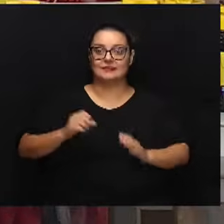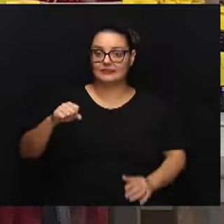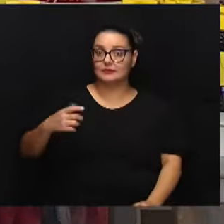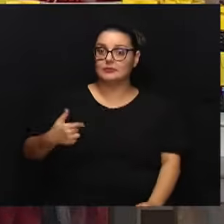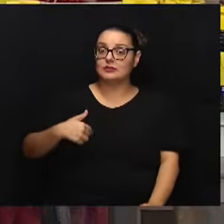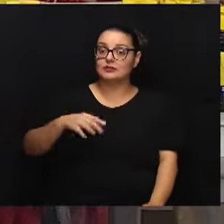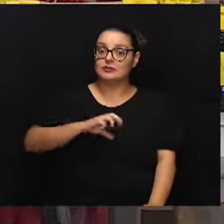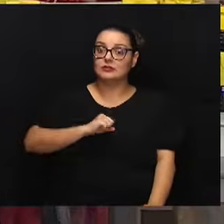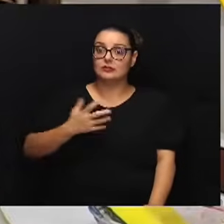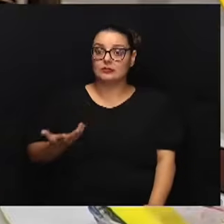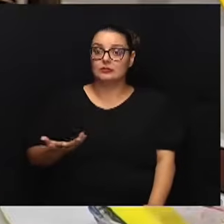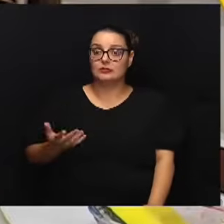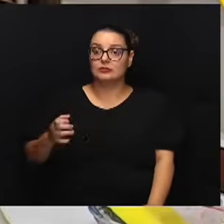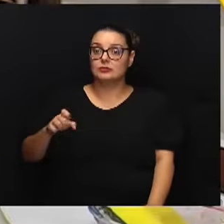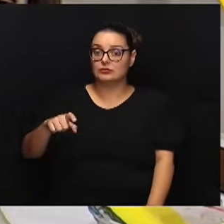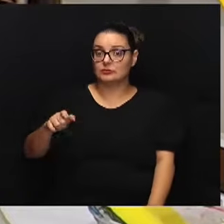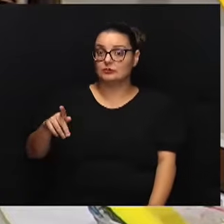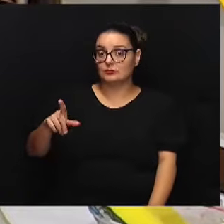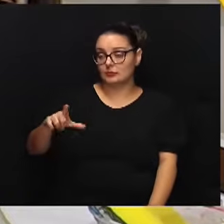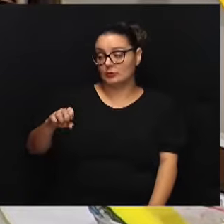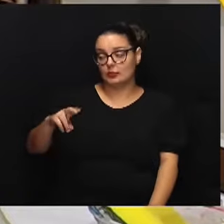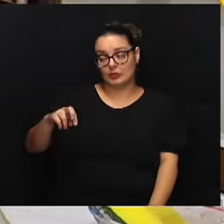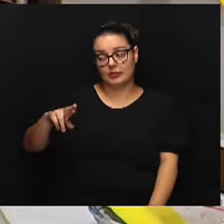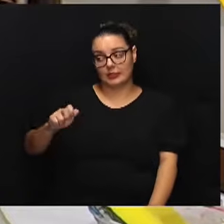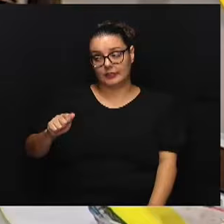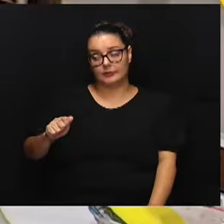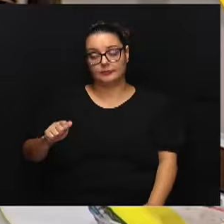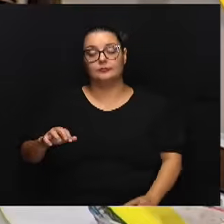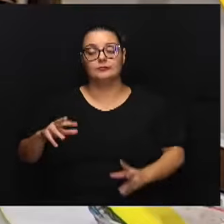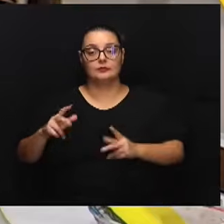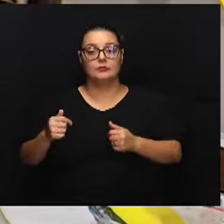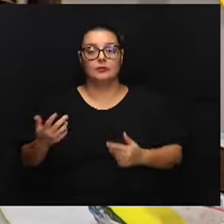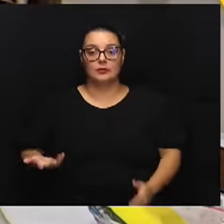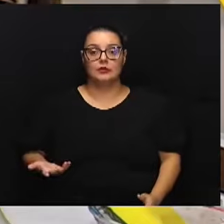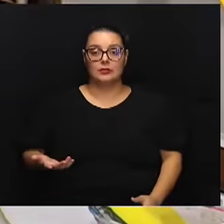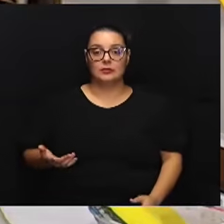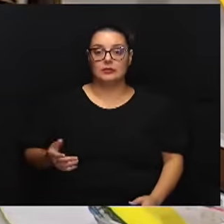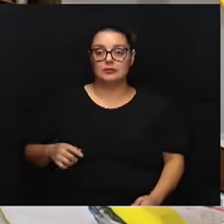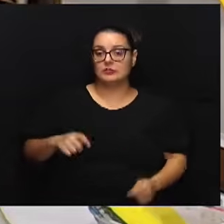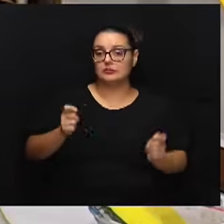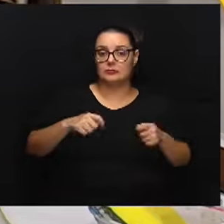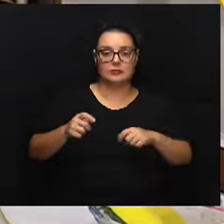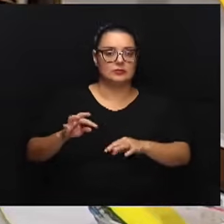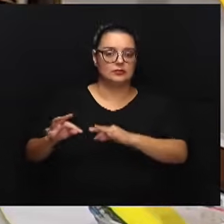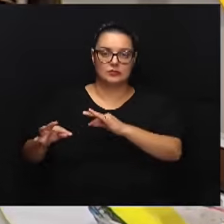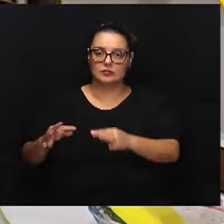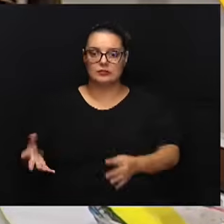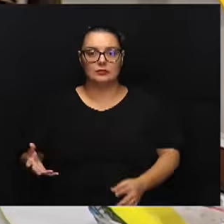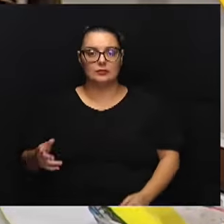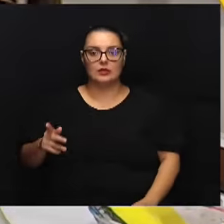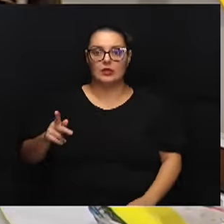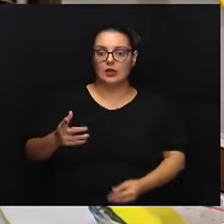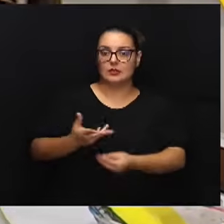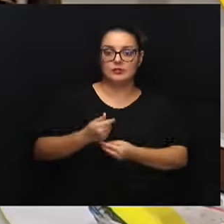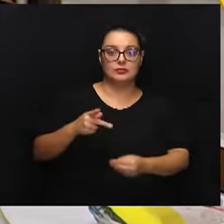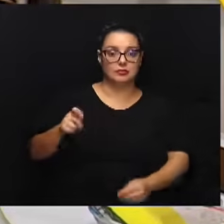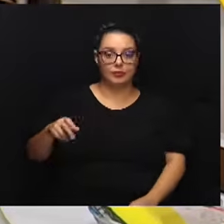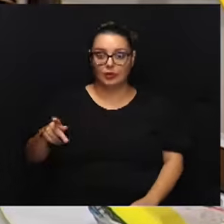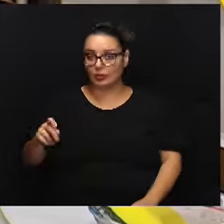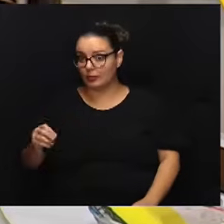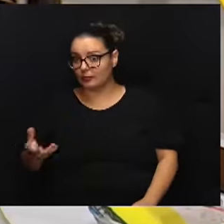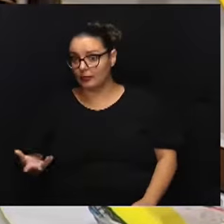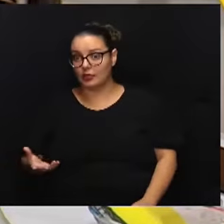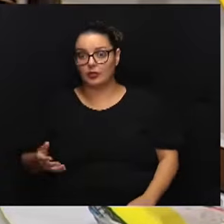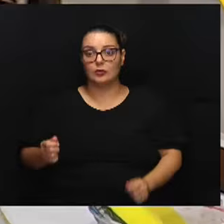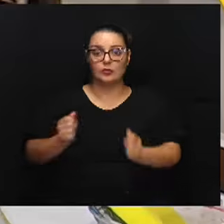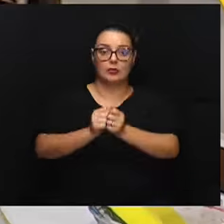gosto muito de explorar as possibilidades que eu tenho, sabe? De vários tipos de técnicas, de arte pop, com